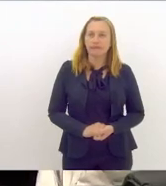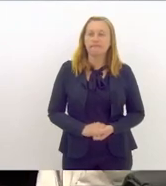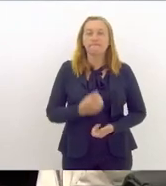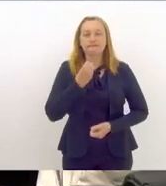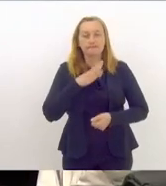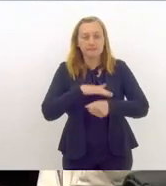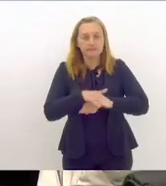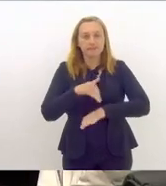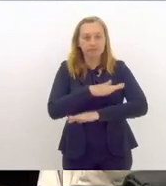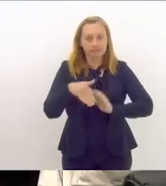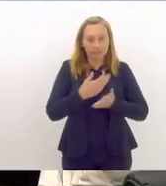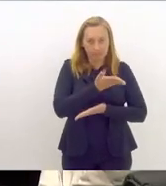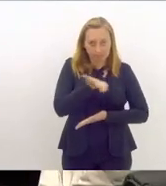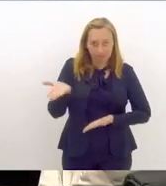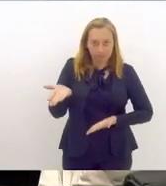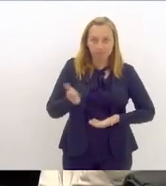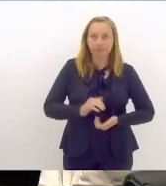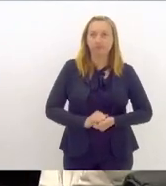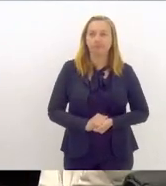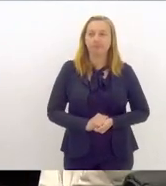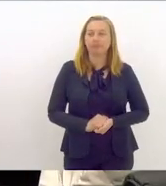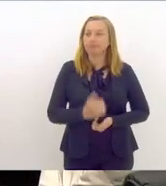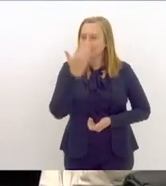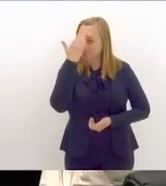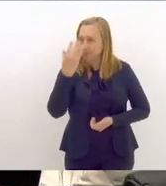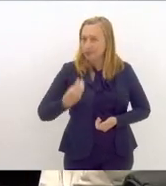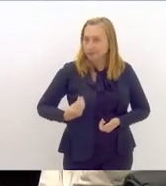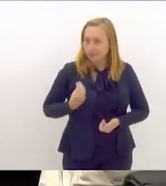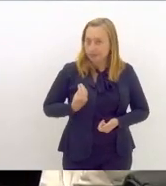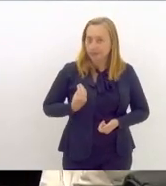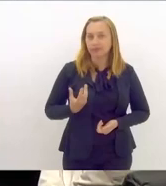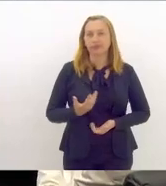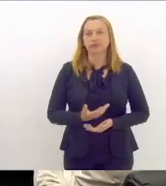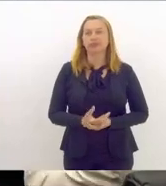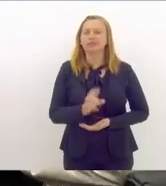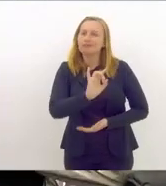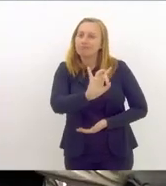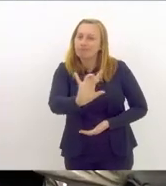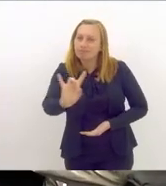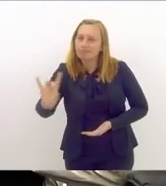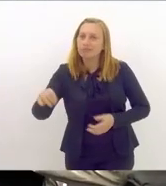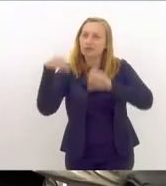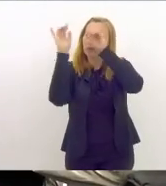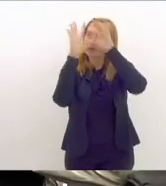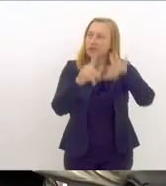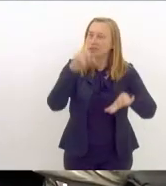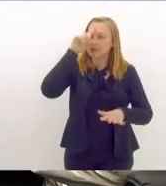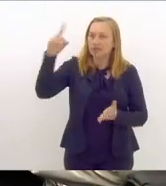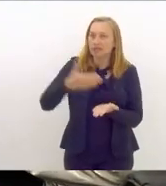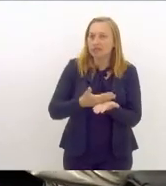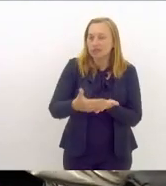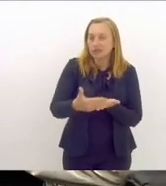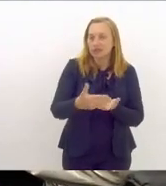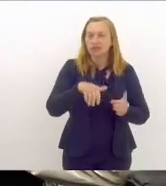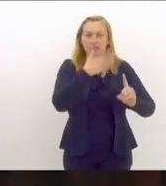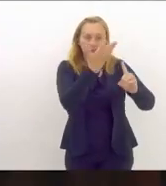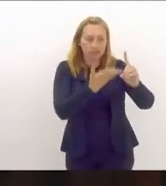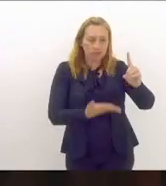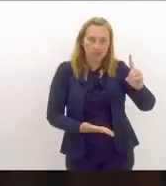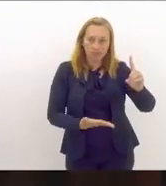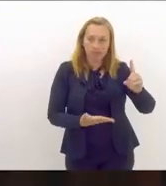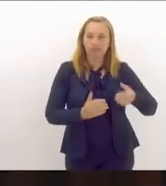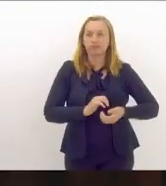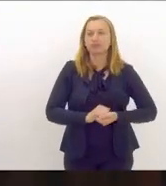Boa noite a todas e todos. Agradecer a presença todos. Sob a proteção de Deus, declaro aberta esta sessão